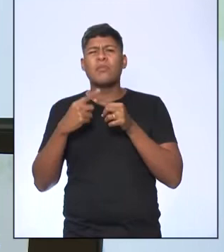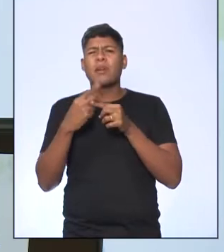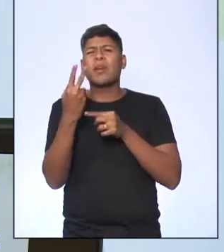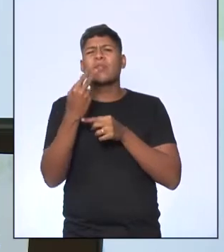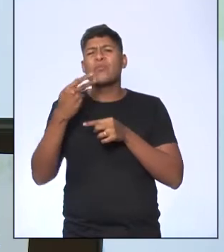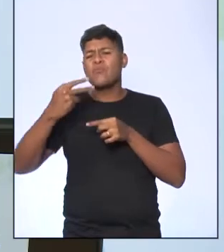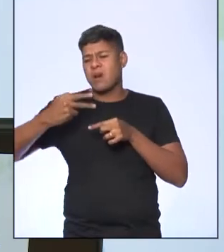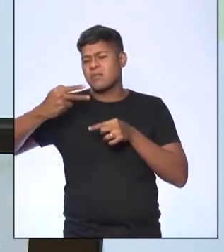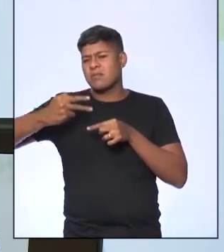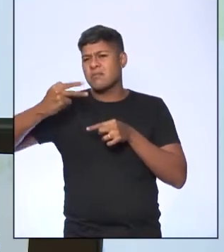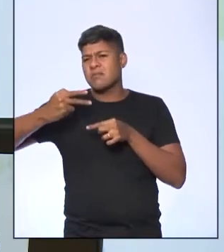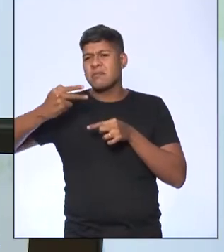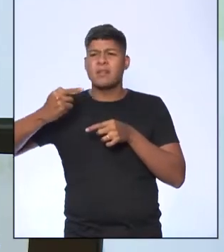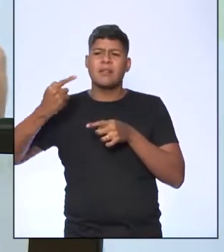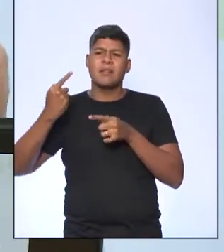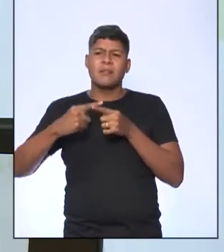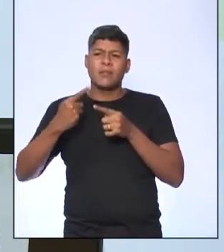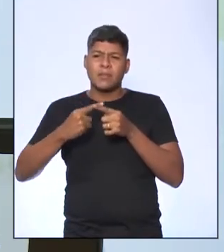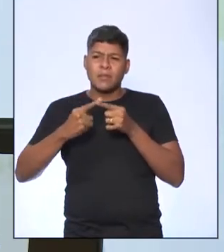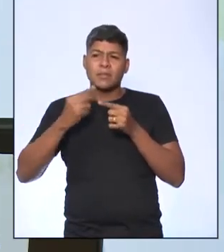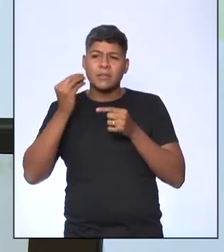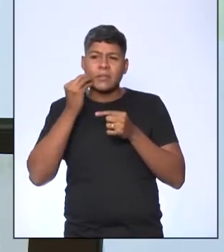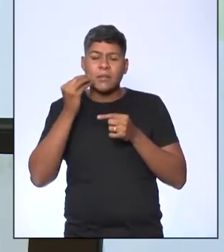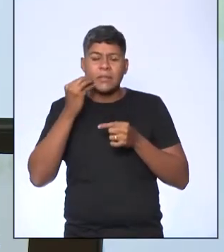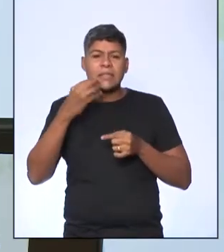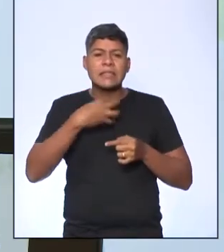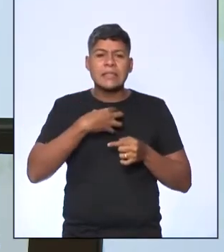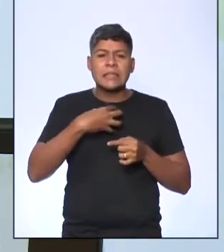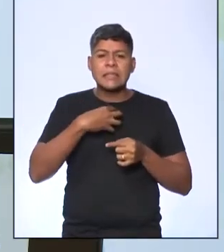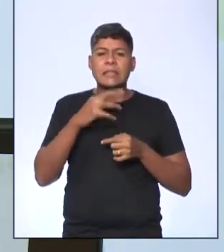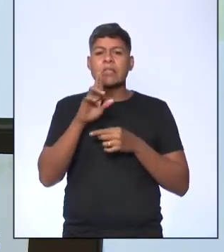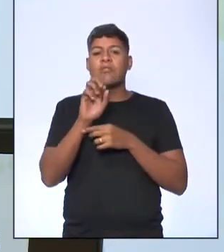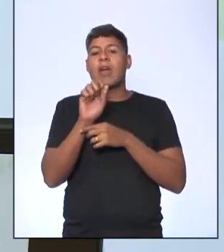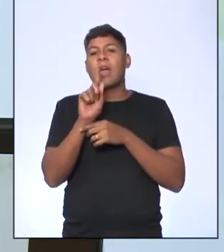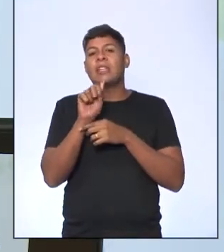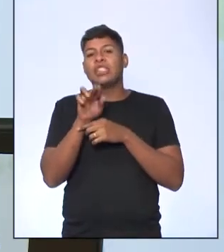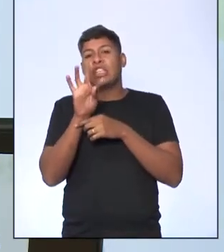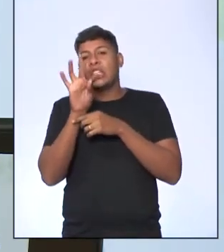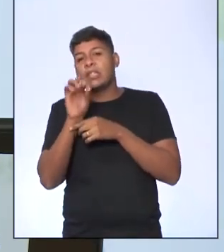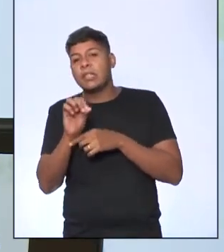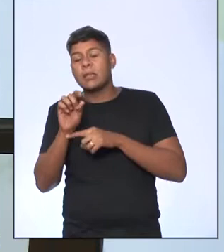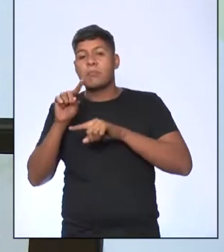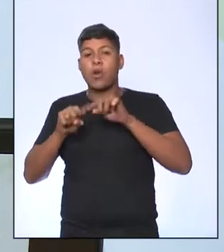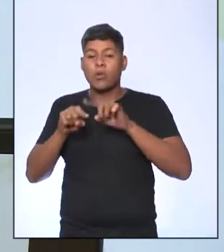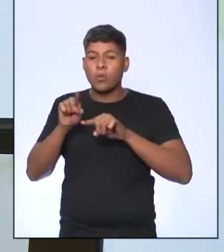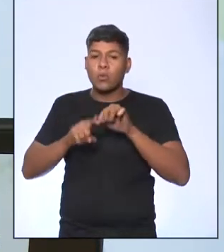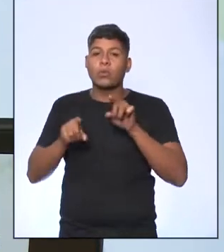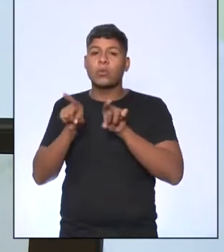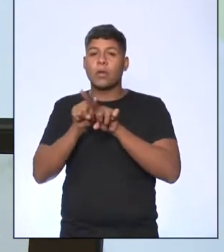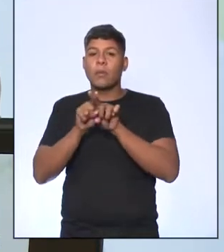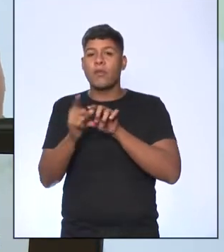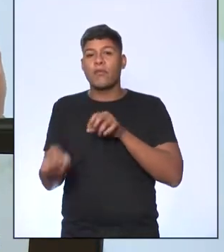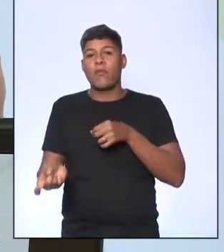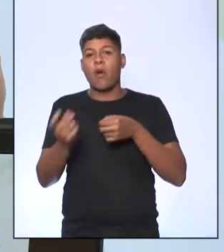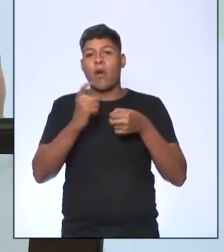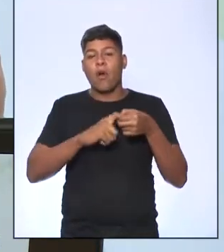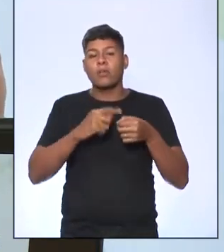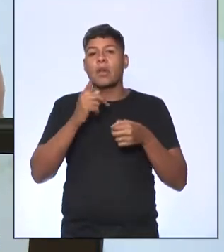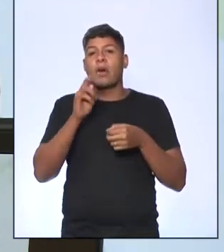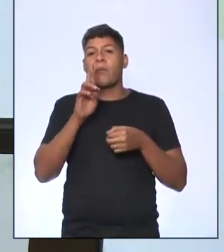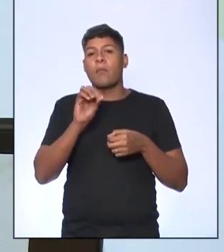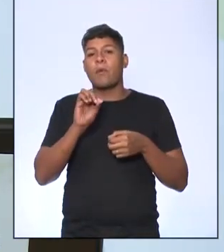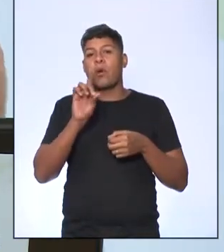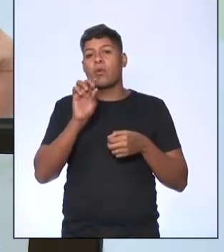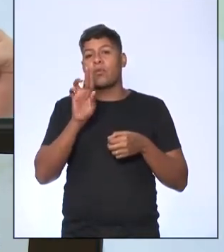nessa reação, ela tanto vai no sentido do reagente para o produto, quanto ela volta do produto para